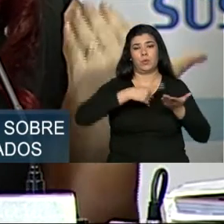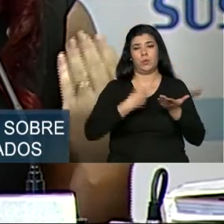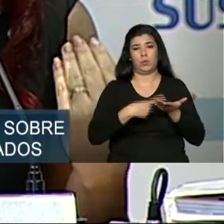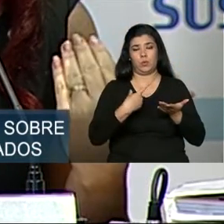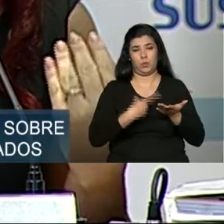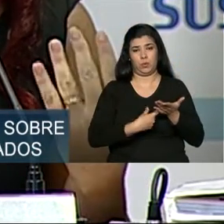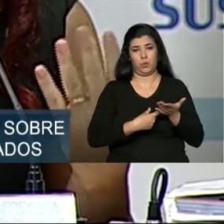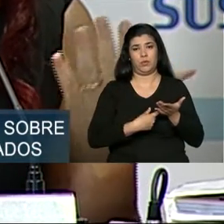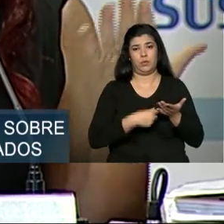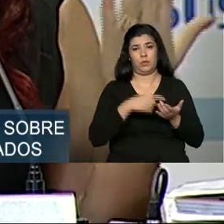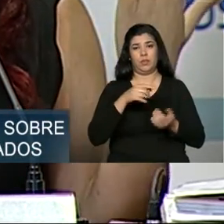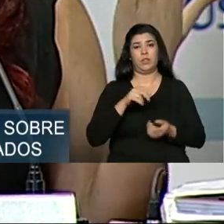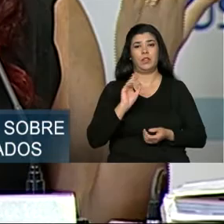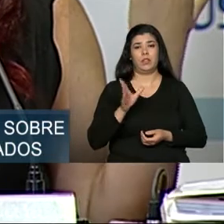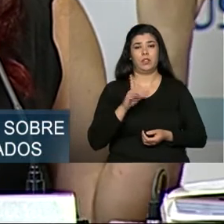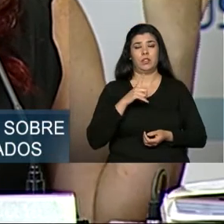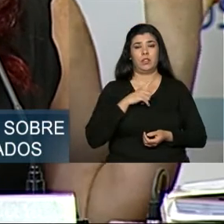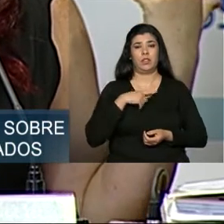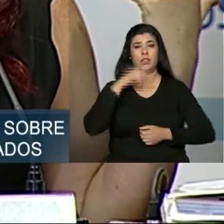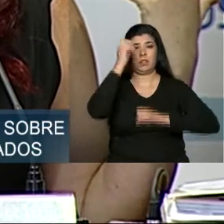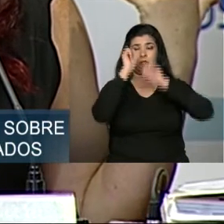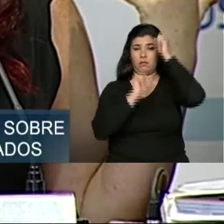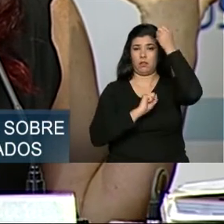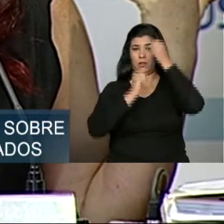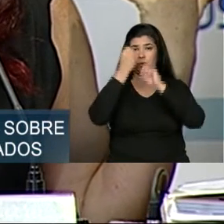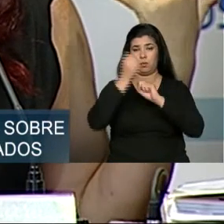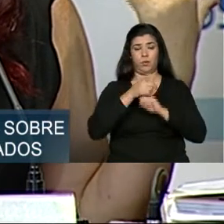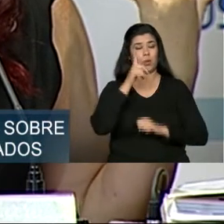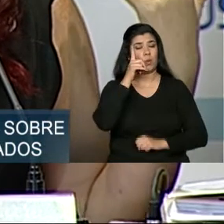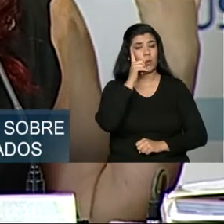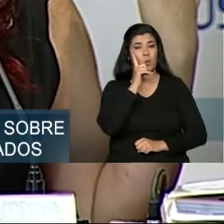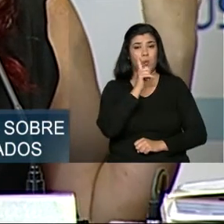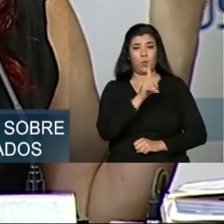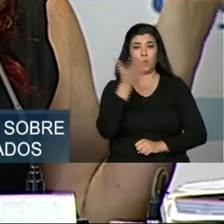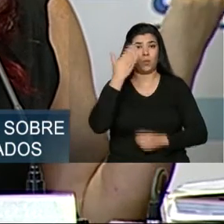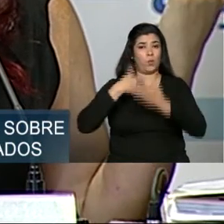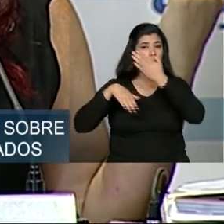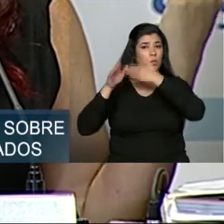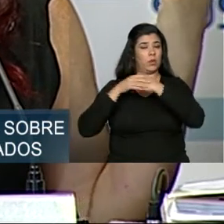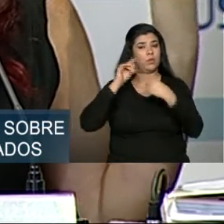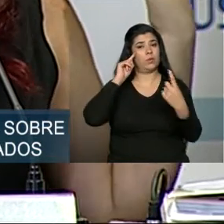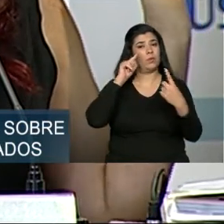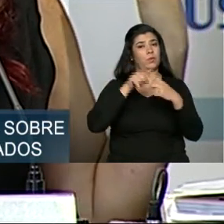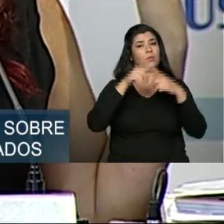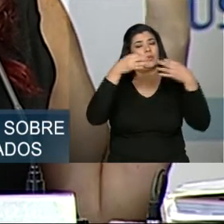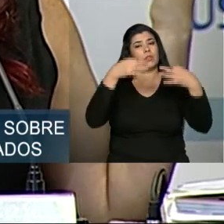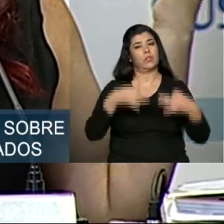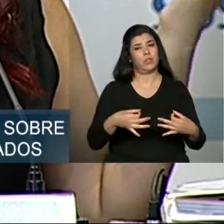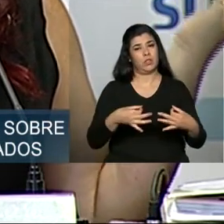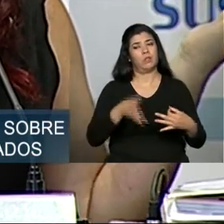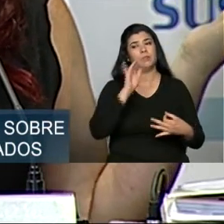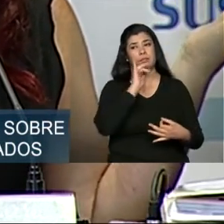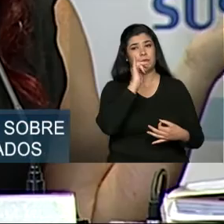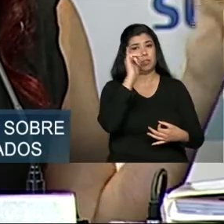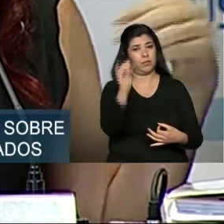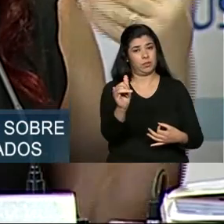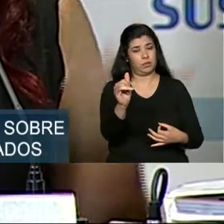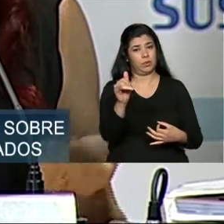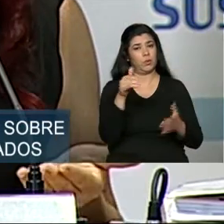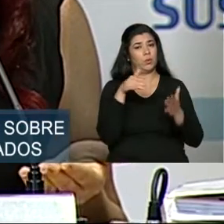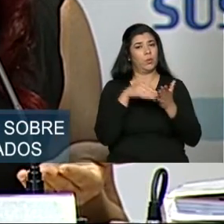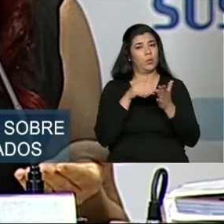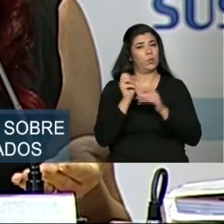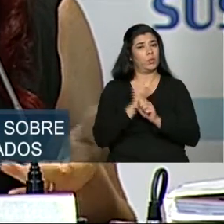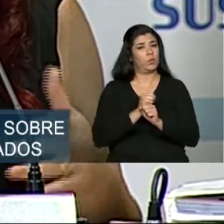com as indústrias, aquelas que não tinham alcançado a meta, o Ministério da Saúde notificou, e, ao longo dos últimos anos, elas